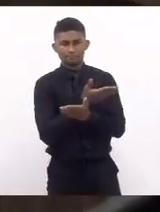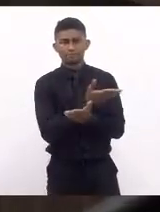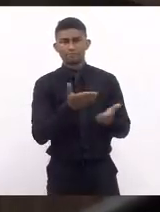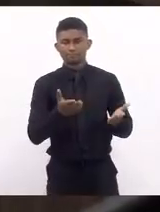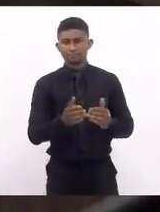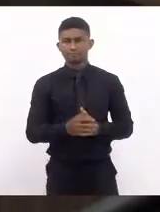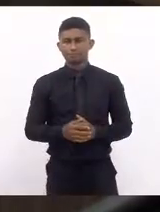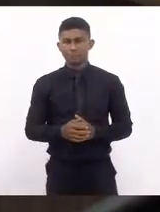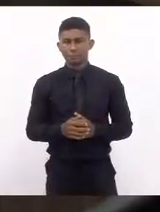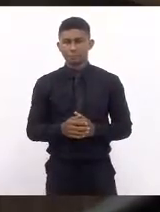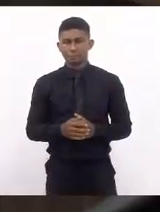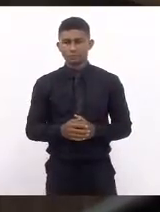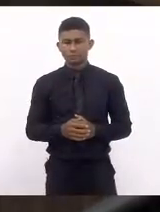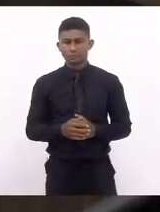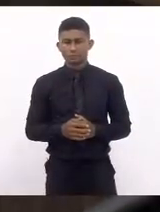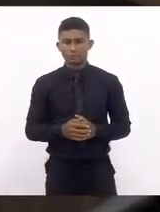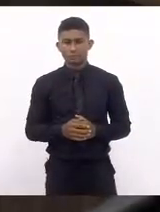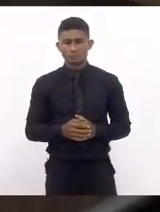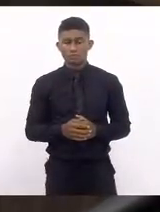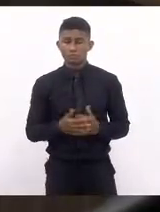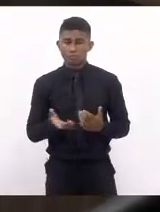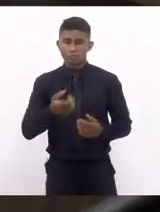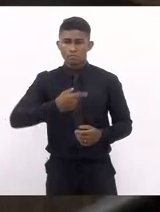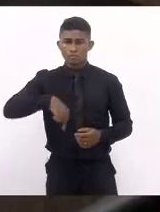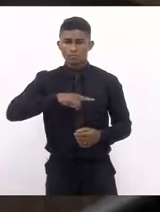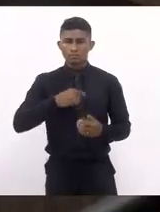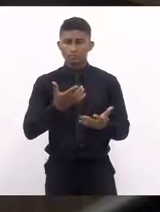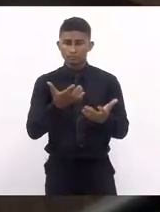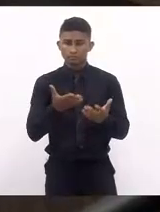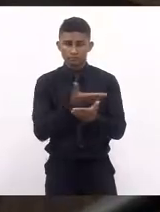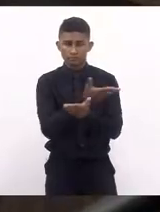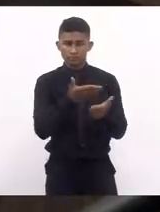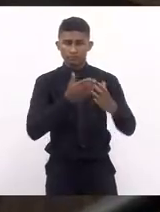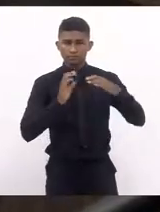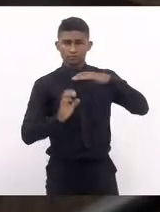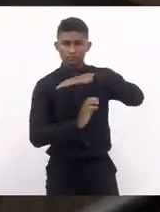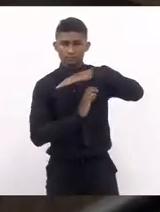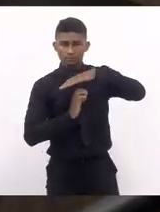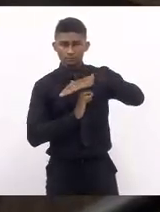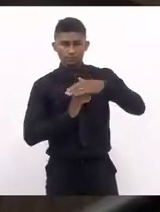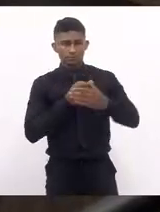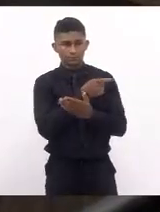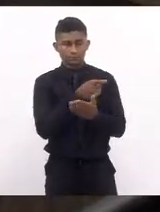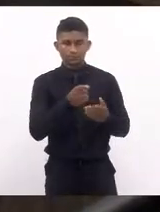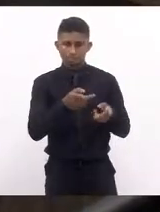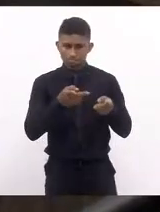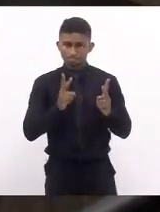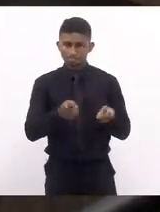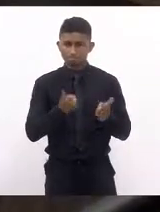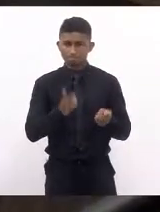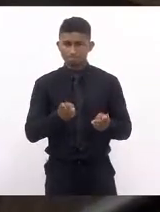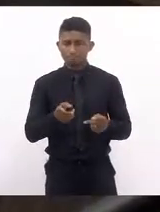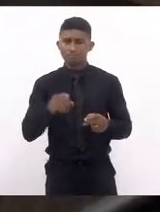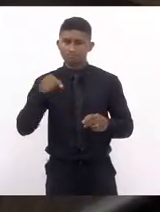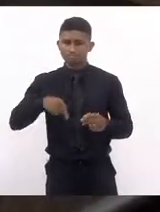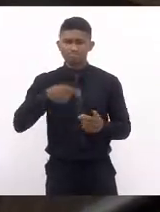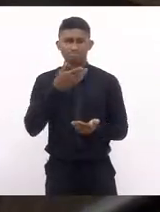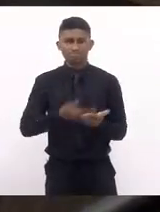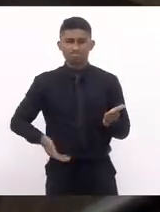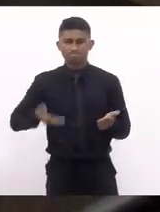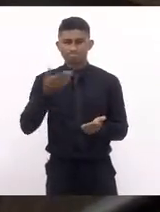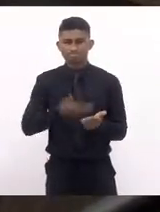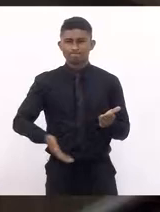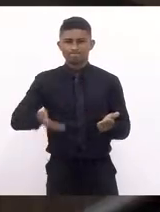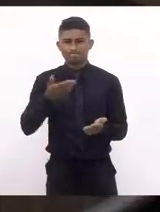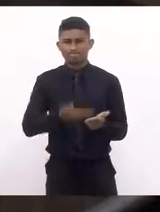superavitário é superavitário nós queremos que a empresa se não tivesse Nós perdemos Aqui